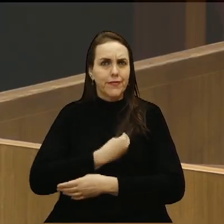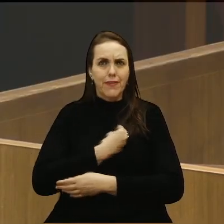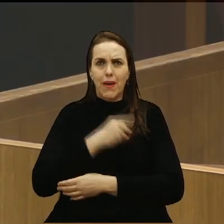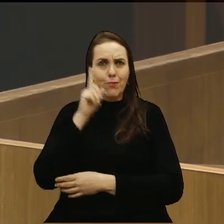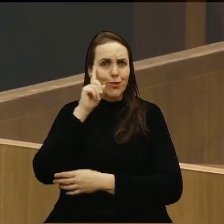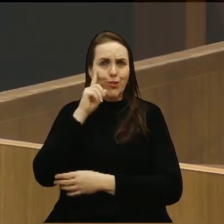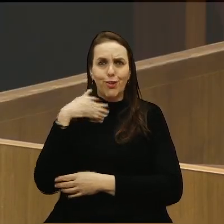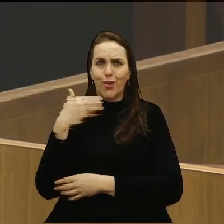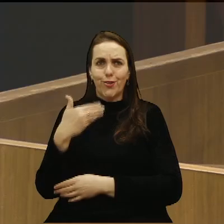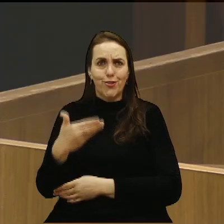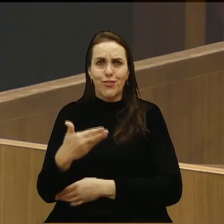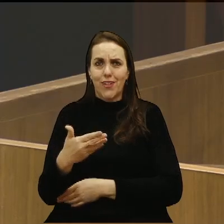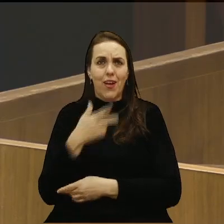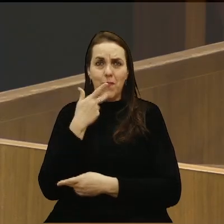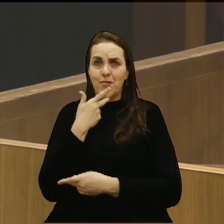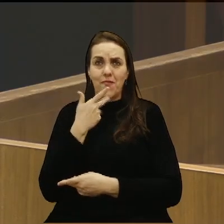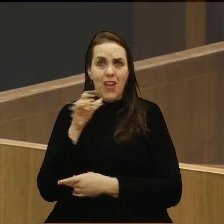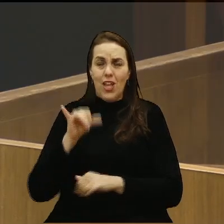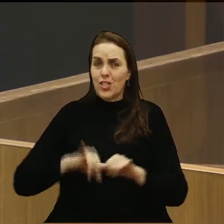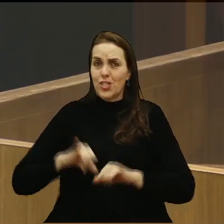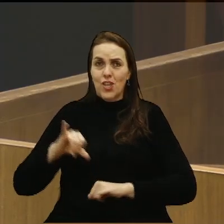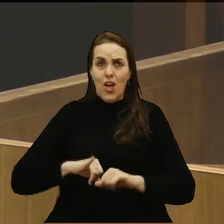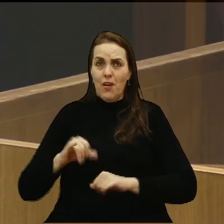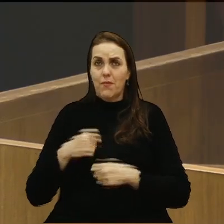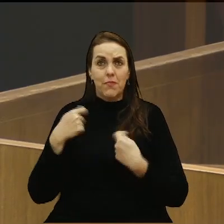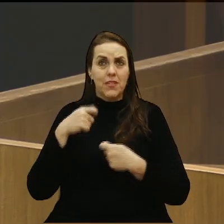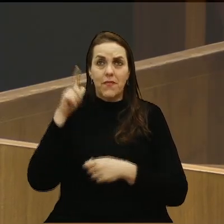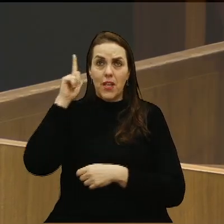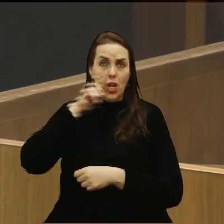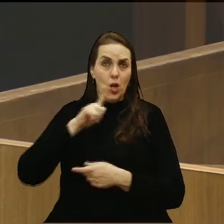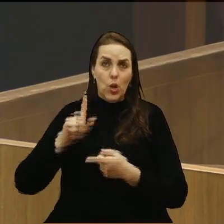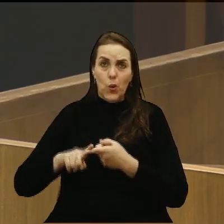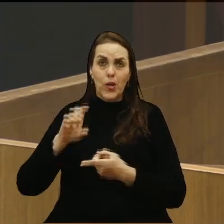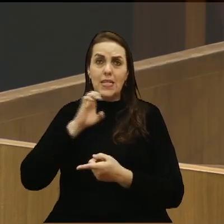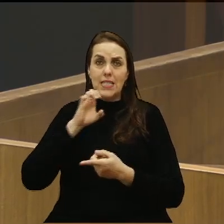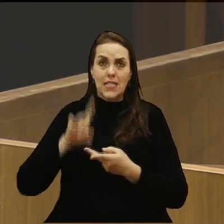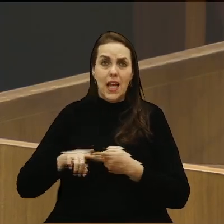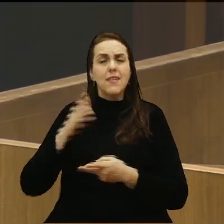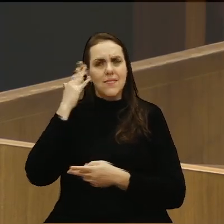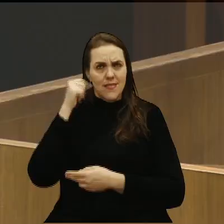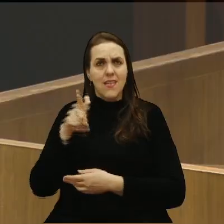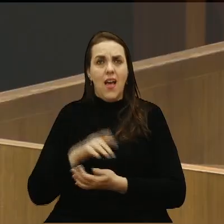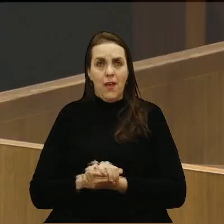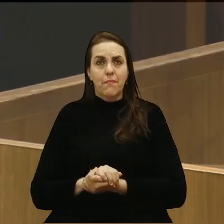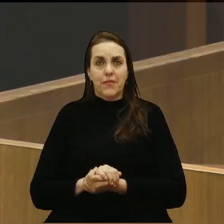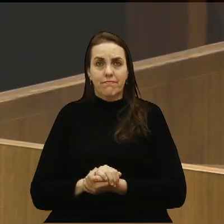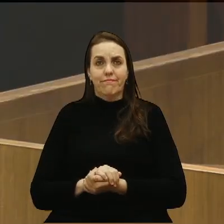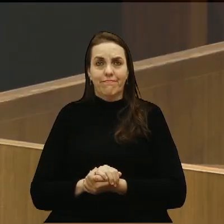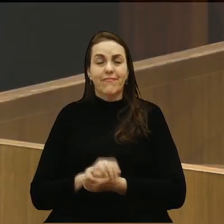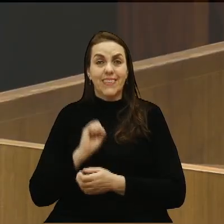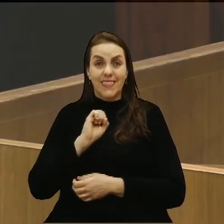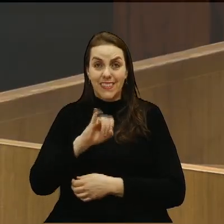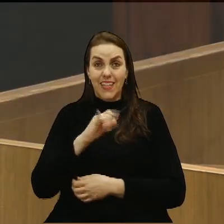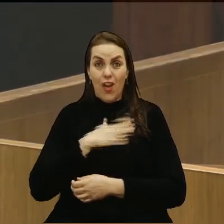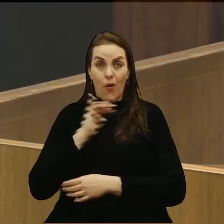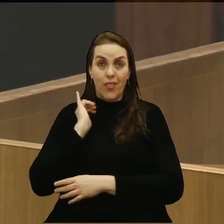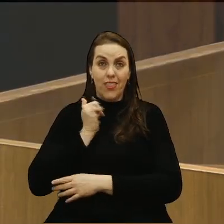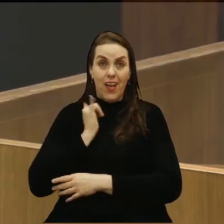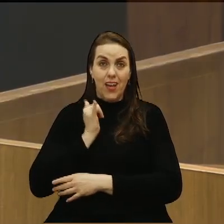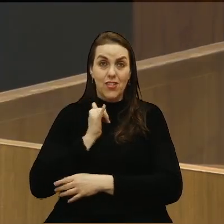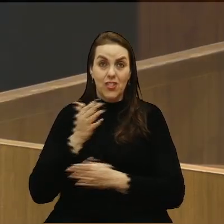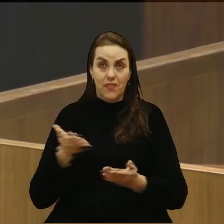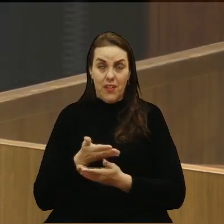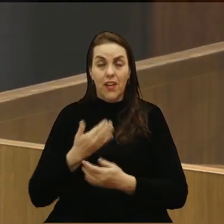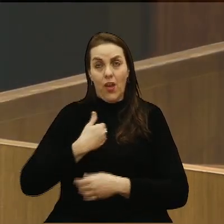senhor aqui o que a gente sofre. Preciso dizer para o vereador Lucas, para o vereador Estela, a gente sabe o que é isso. Se eu fosse fazer uma narrativa aqui, uma vez eu